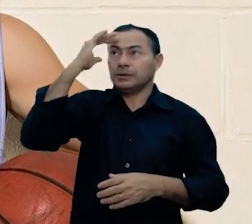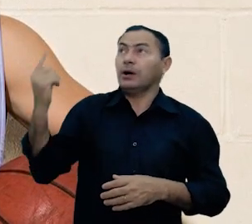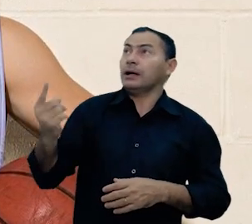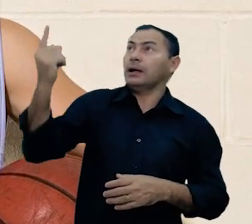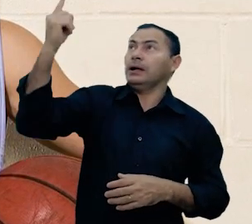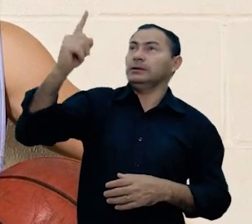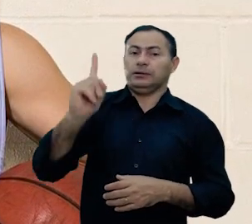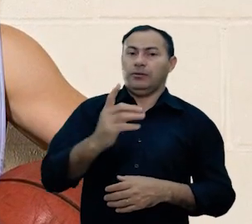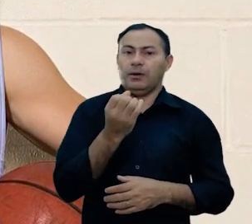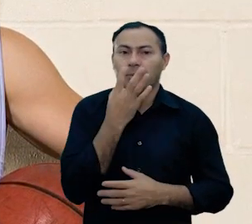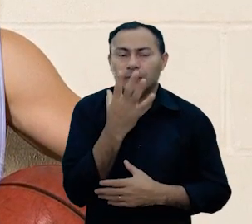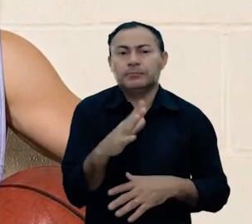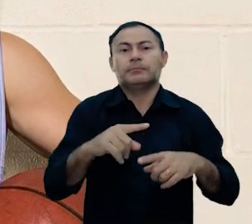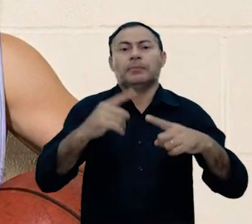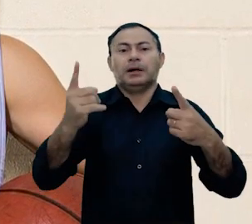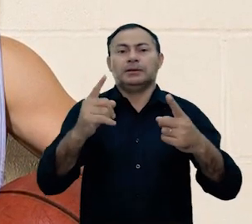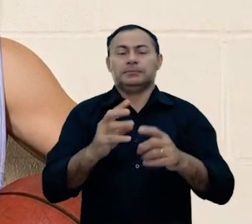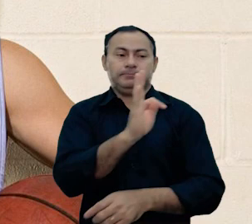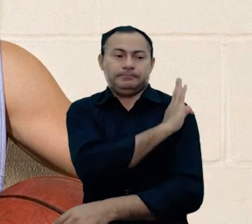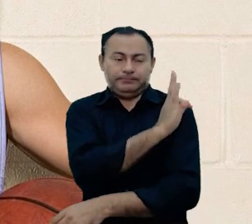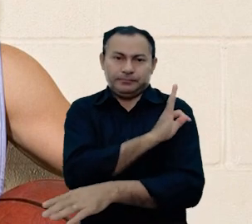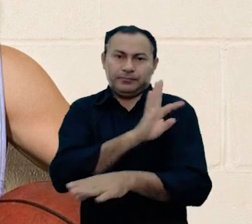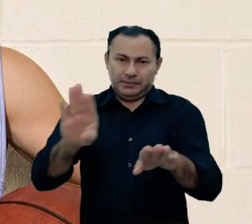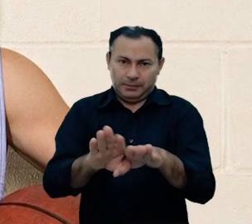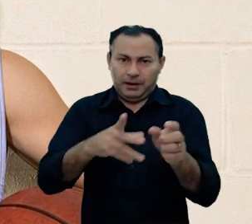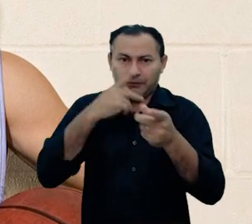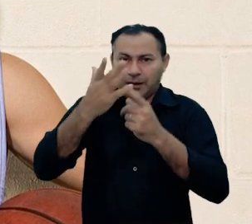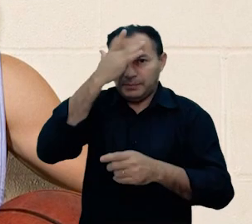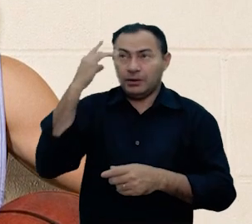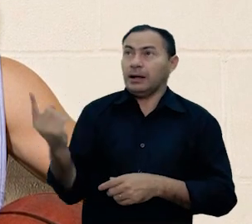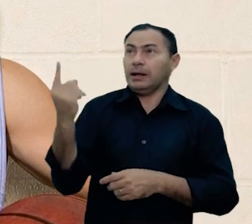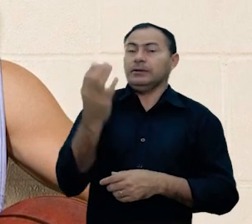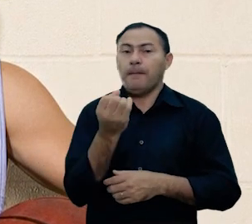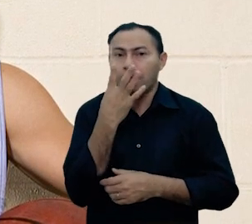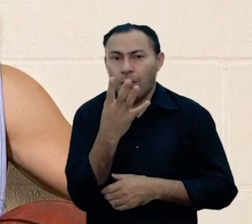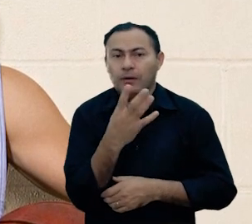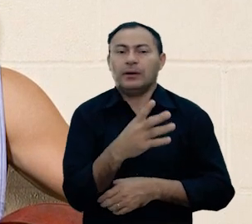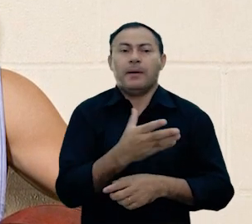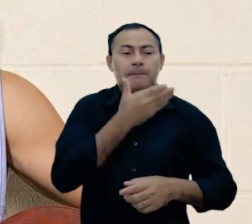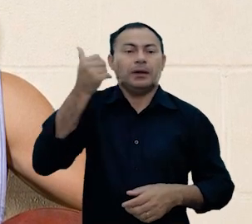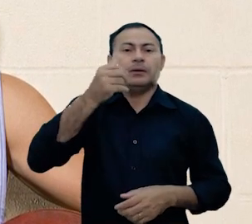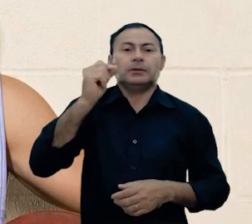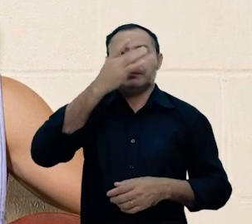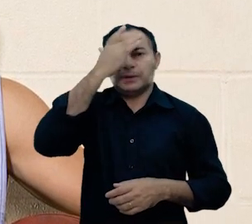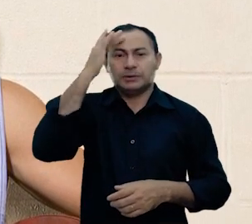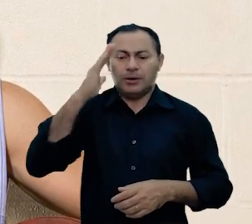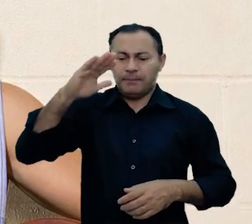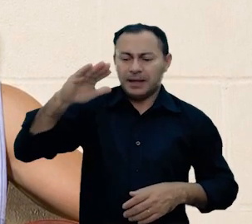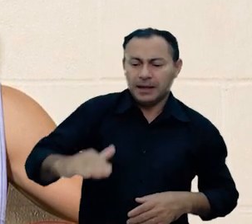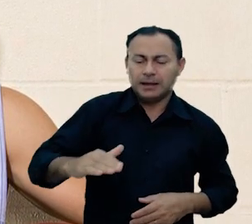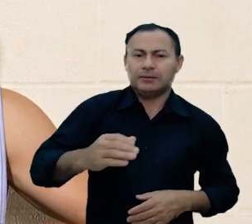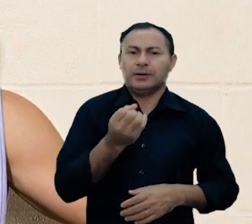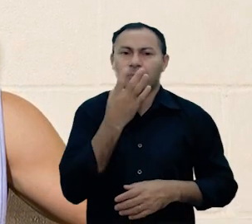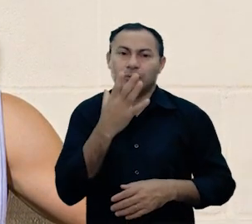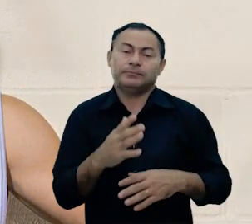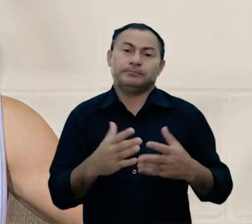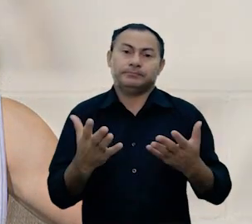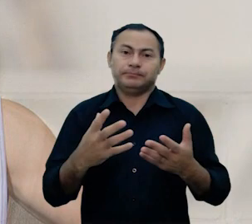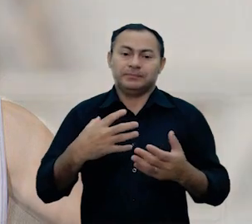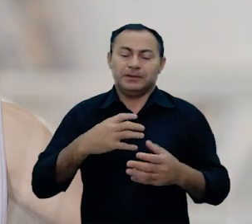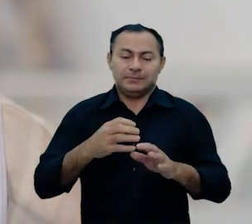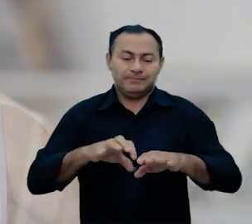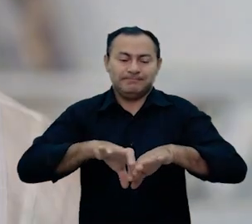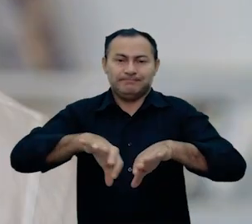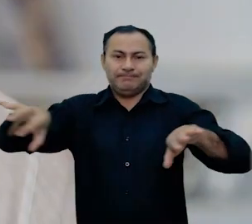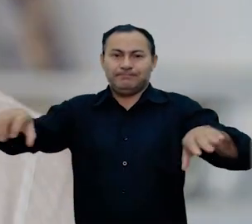um homem grande que não é bom. Mas esse técnico também disse que um homem grande e bom é melhor do que um homem pequeno e bom. Isso